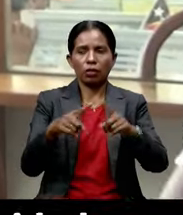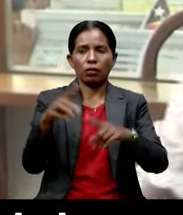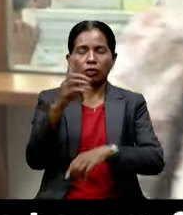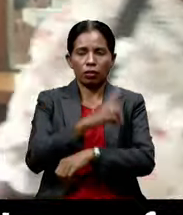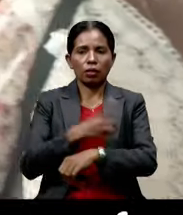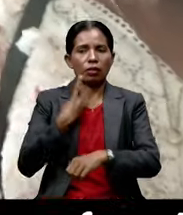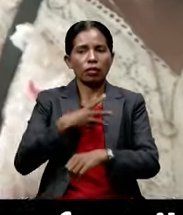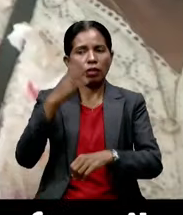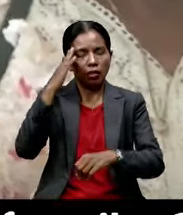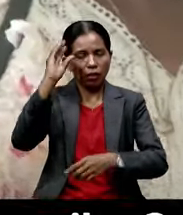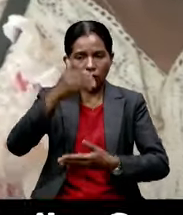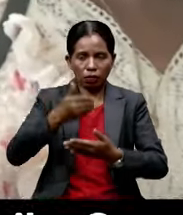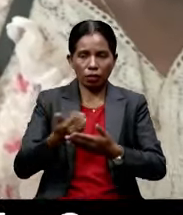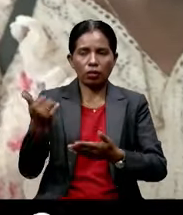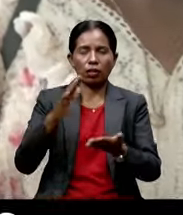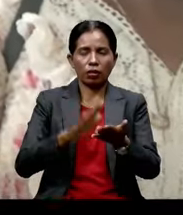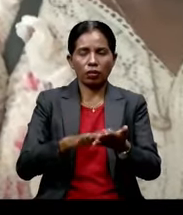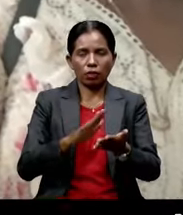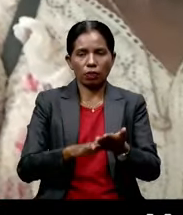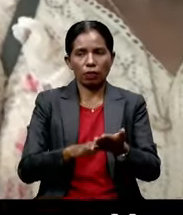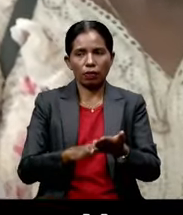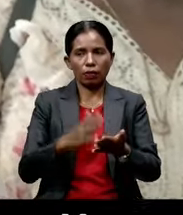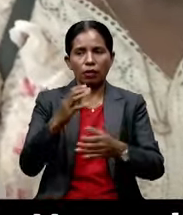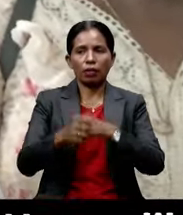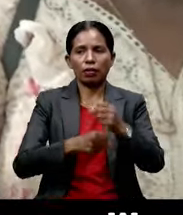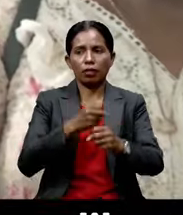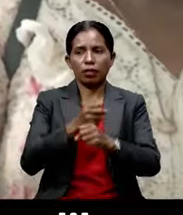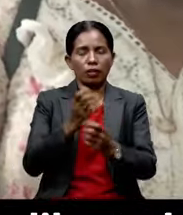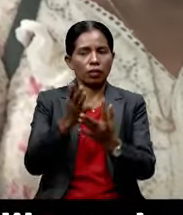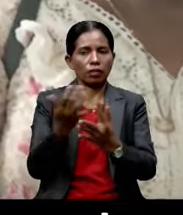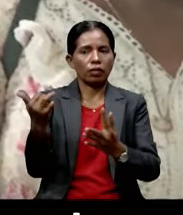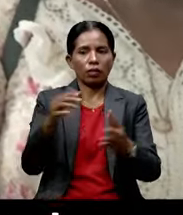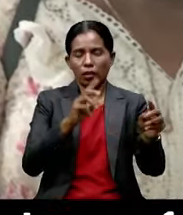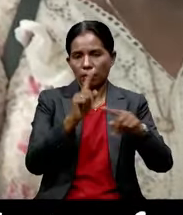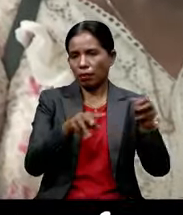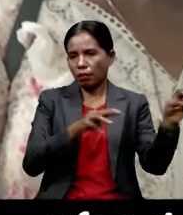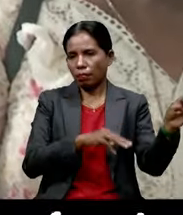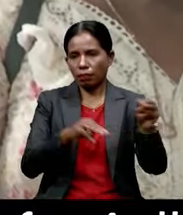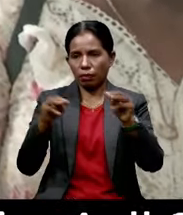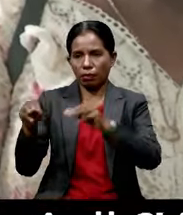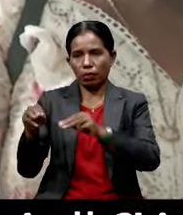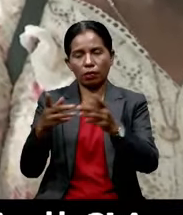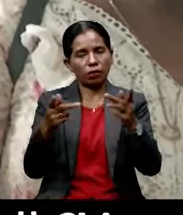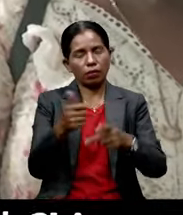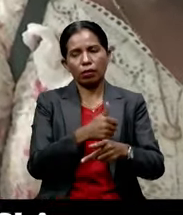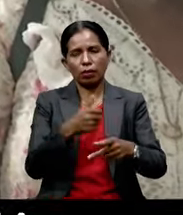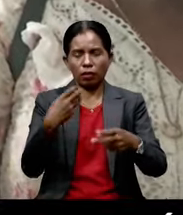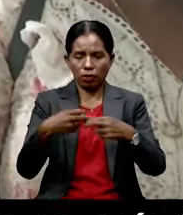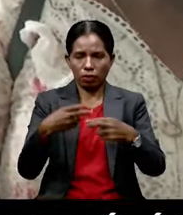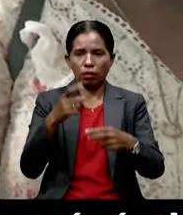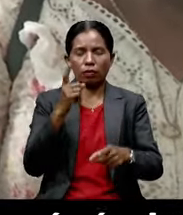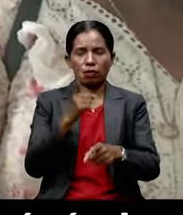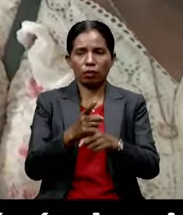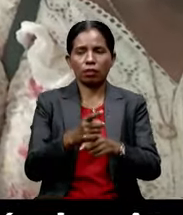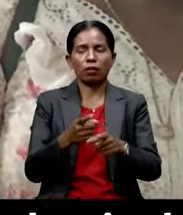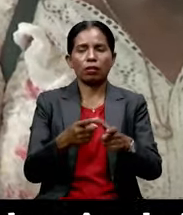teni tenia o ansira skola ya tinan klaras ne sira la bele mudaba mudaba fati seluk ne susar itu